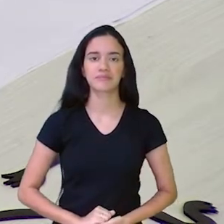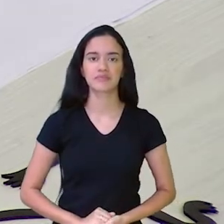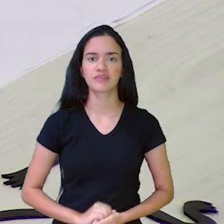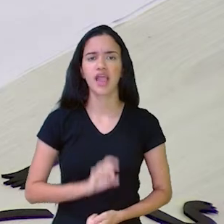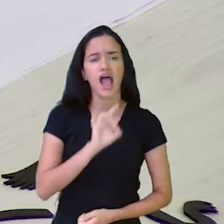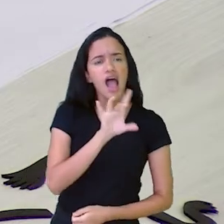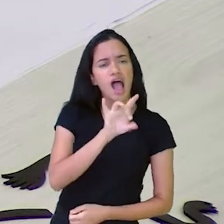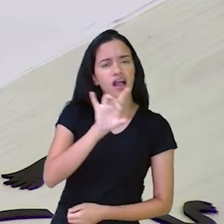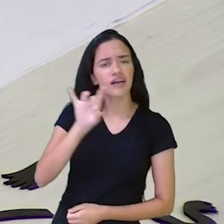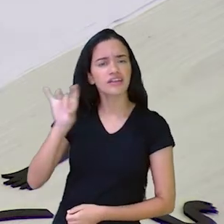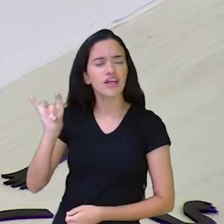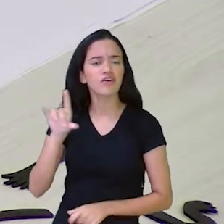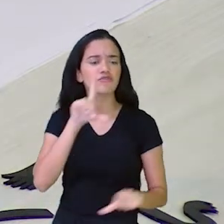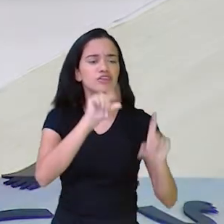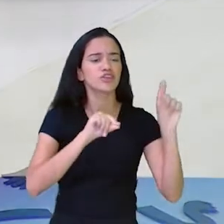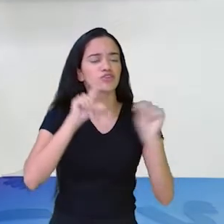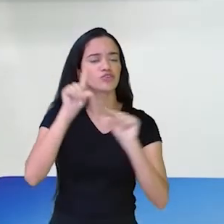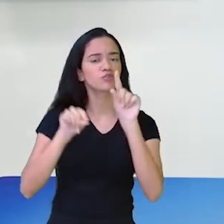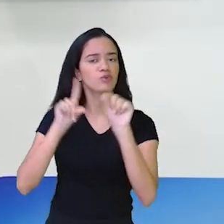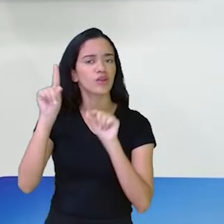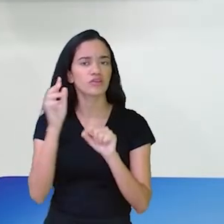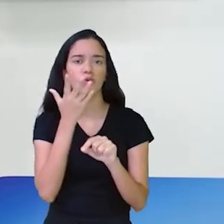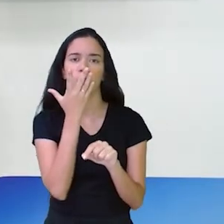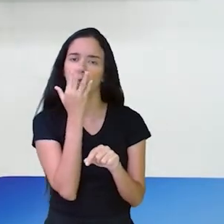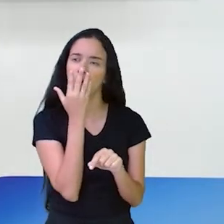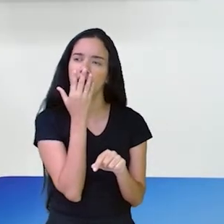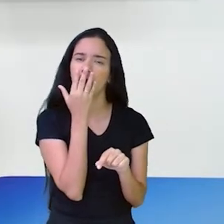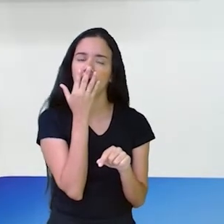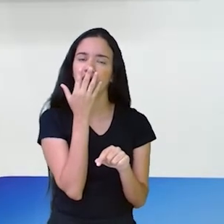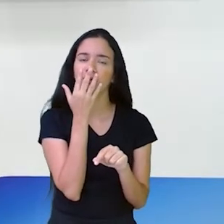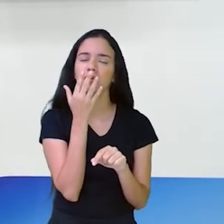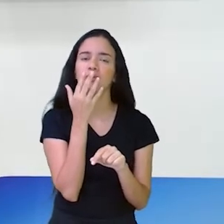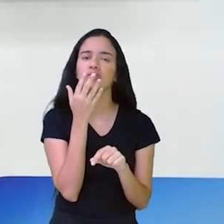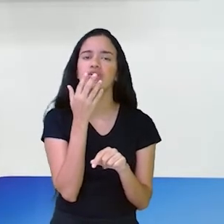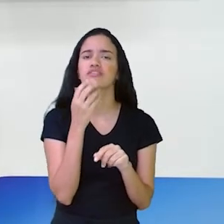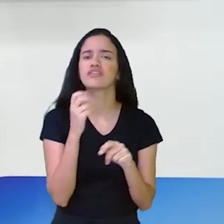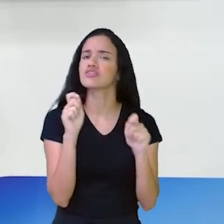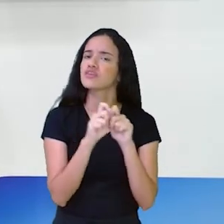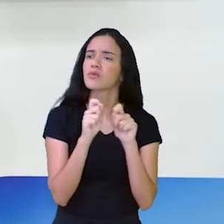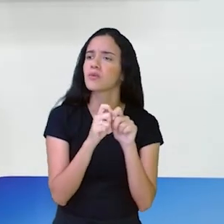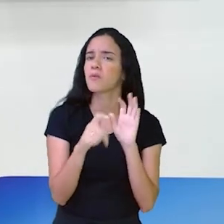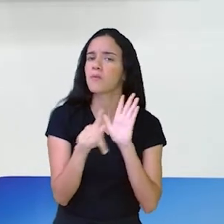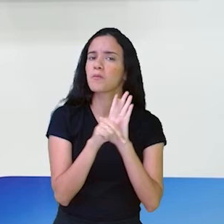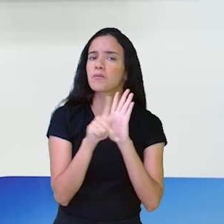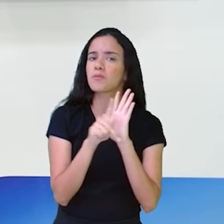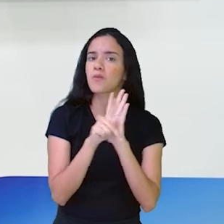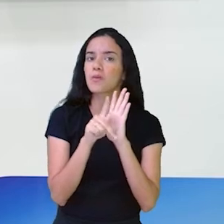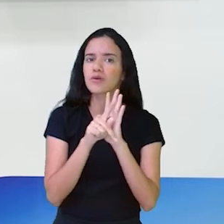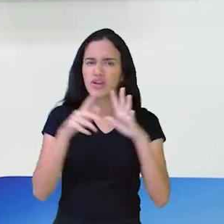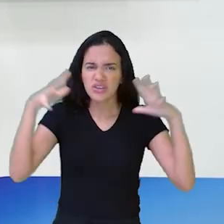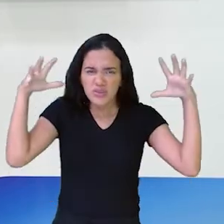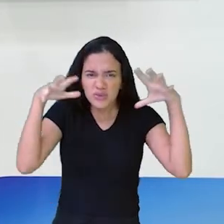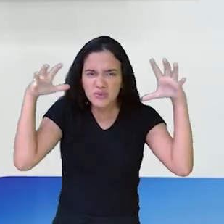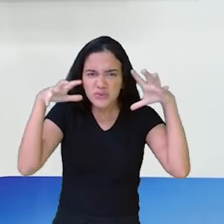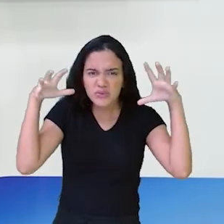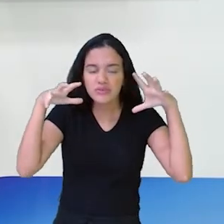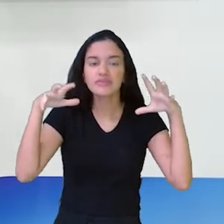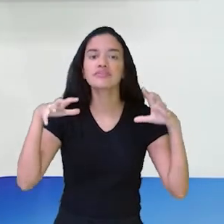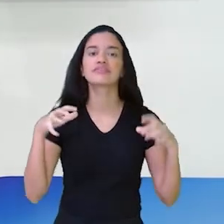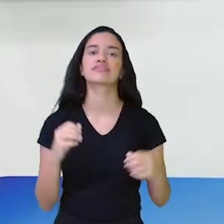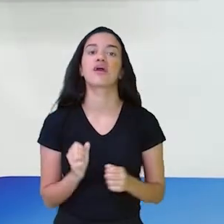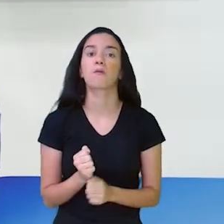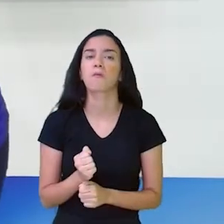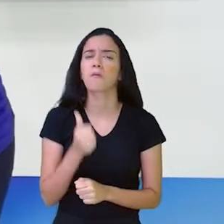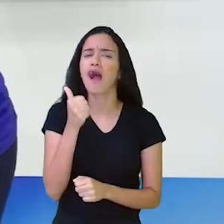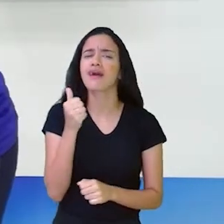Cada um vai escolhendo uma cor aí e vai fazendo o seu próprio monstrinho. Não é legal? Tá quase terminando